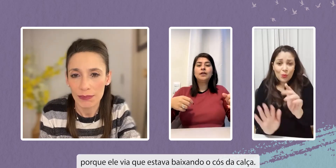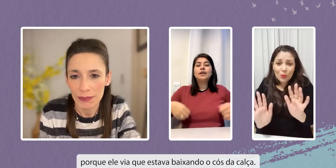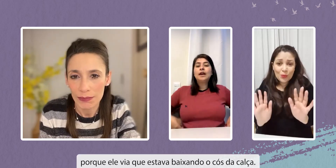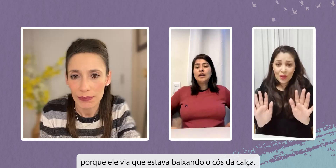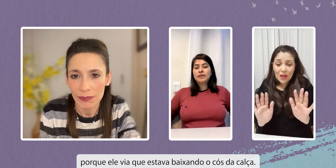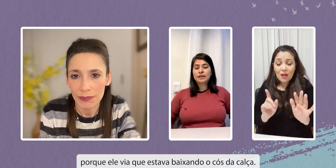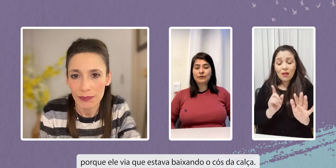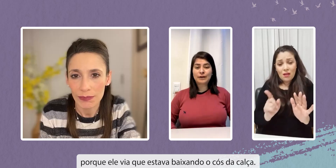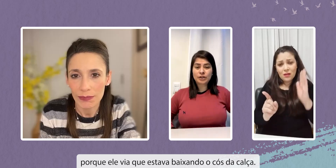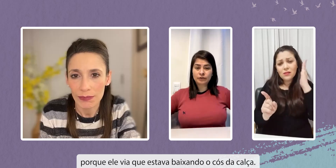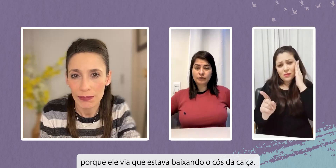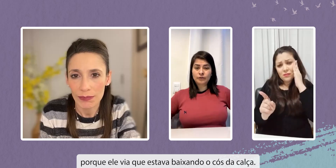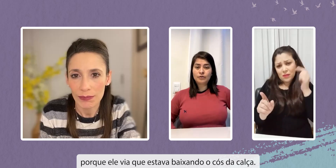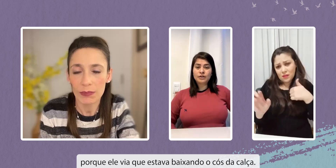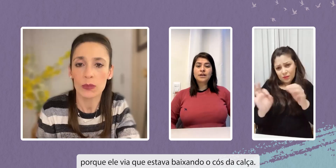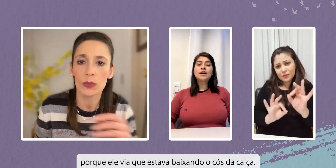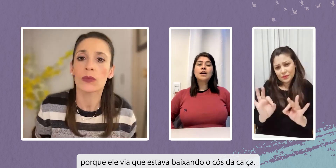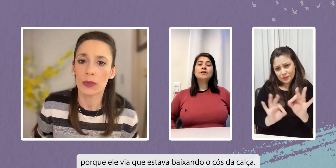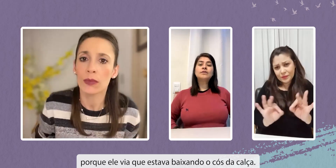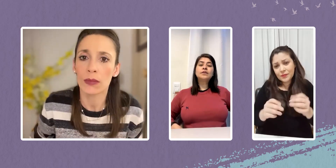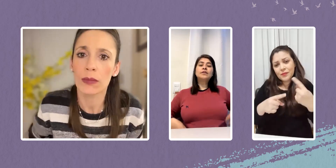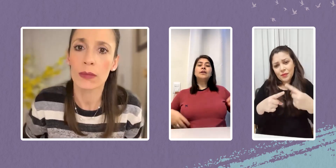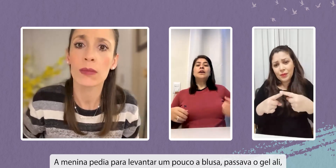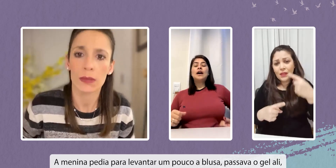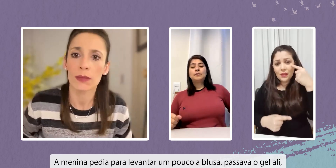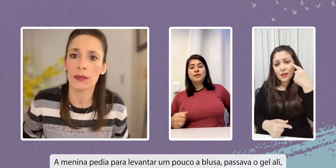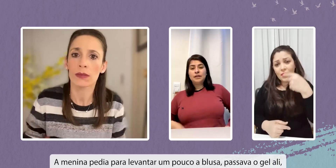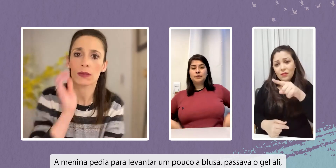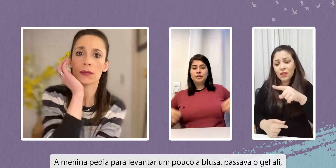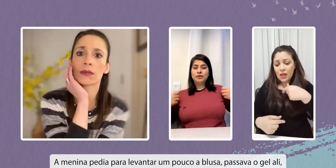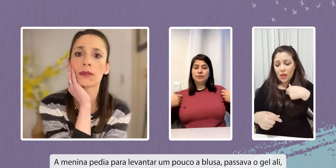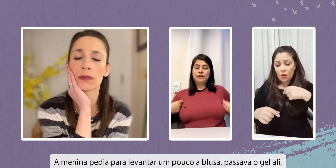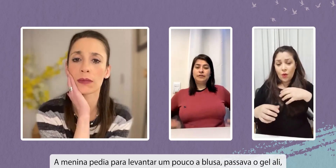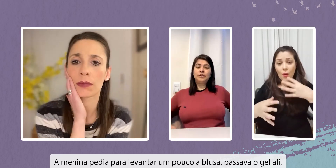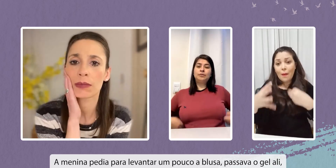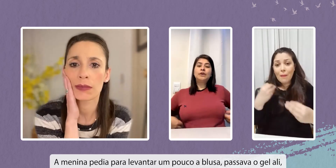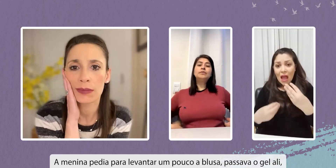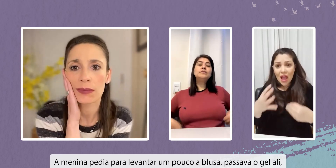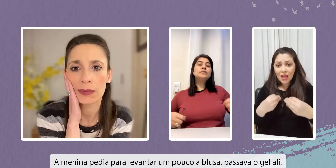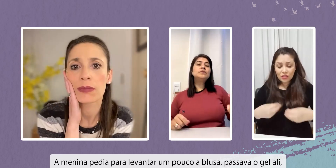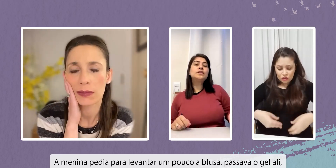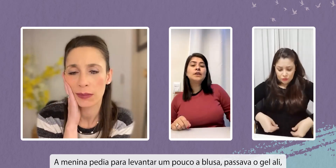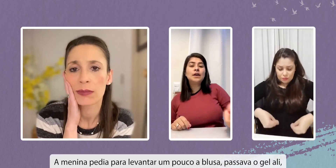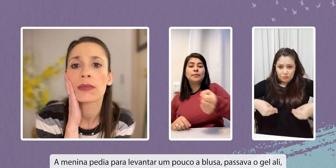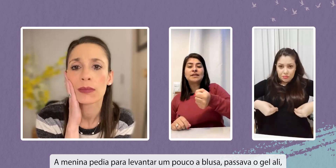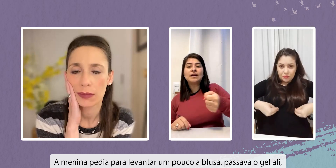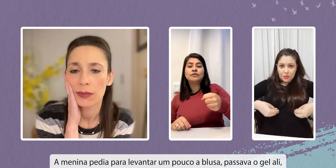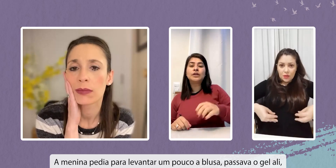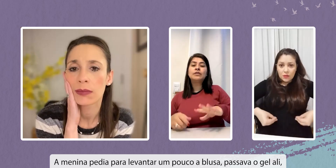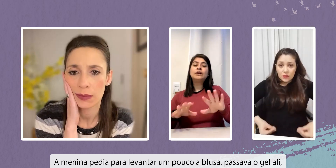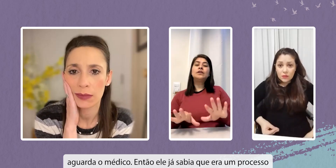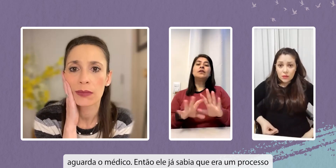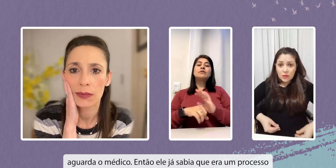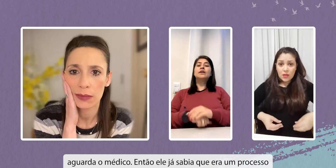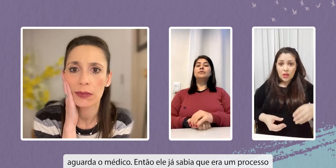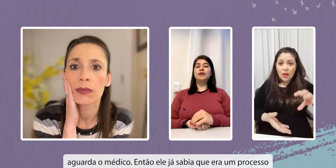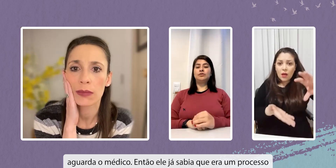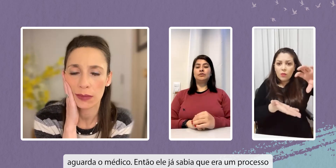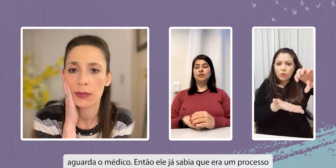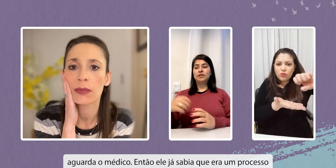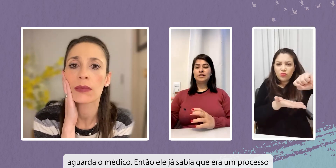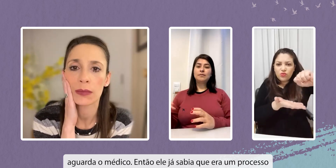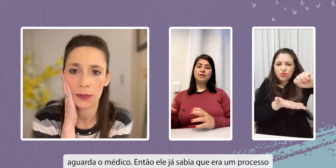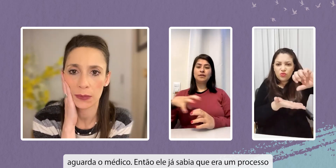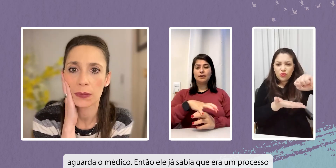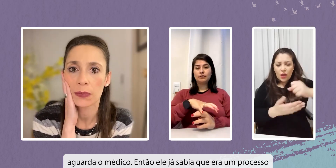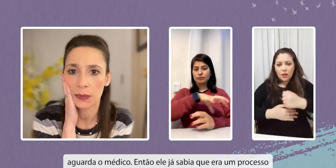porque ele via que estava baixando o cos da calça, a menina pedindo para levantar um pouco a blusa, passava o gel ali, aguarda o médico.